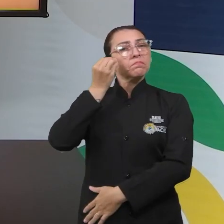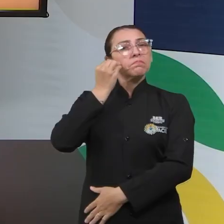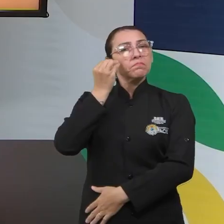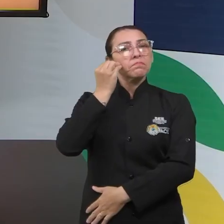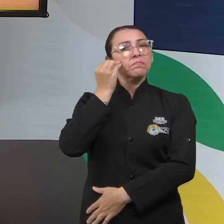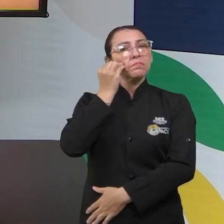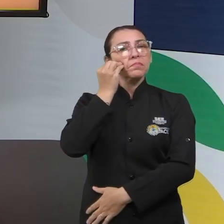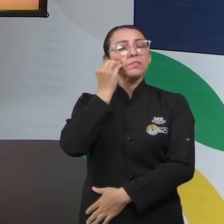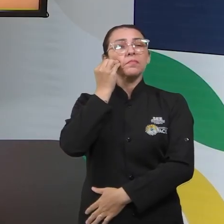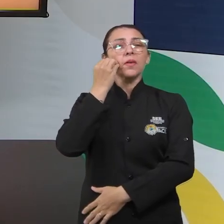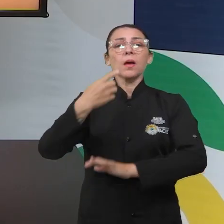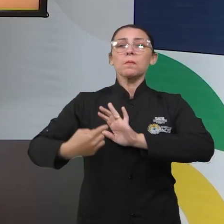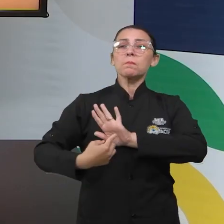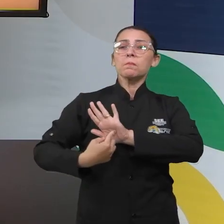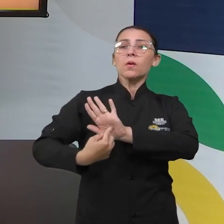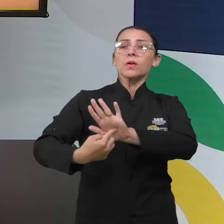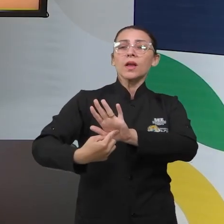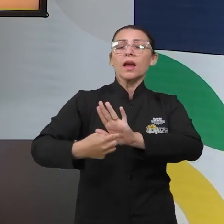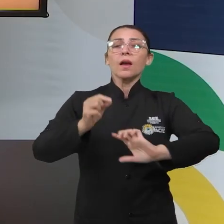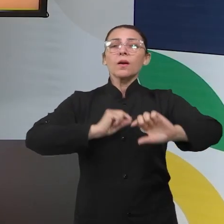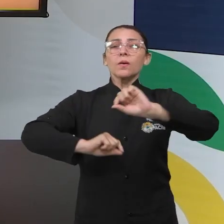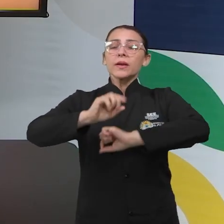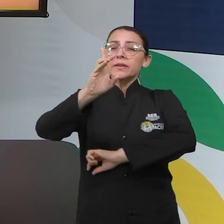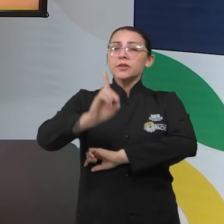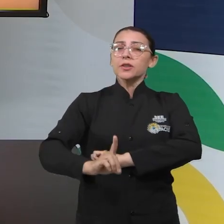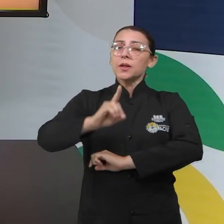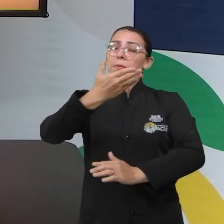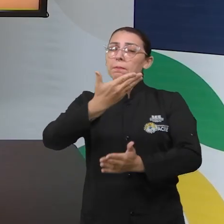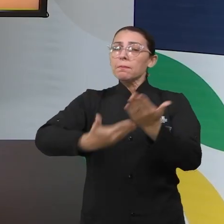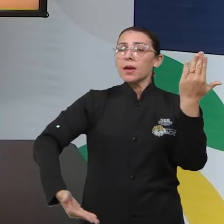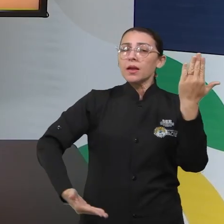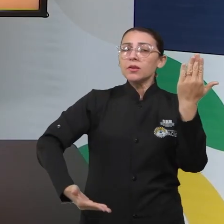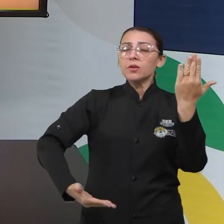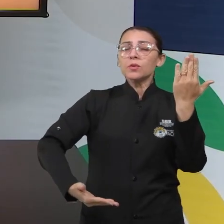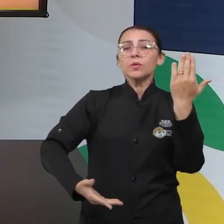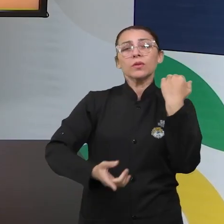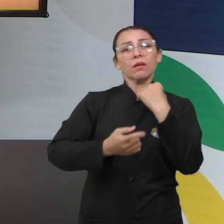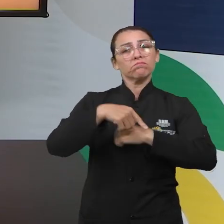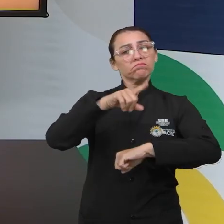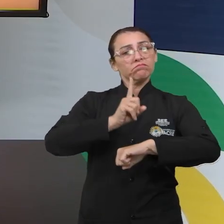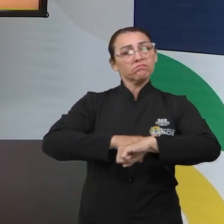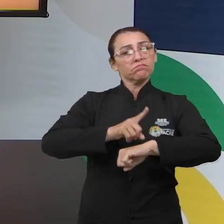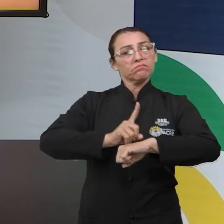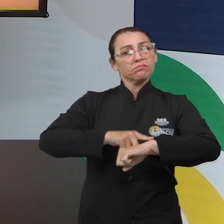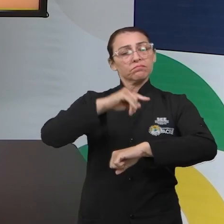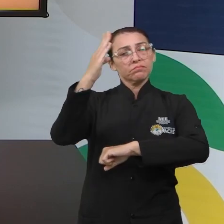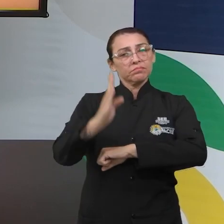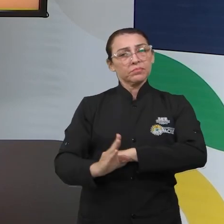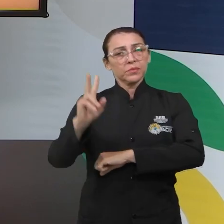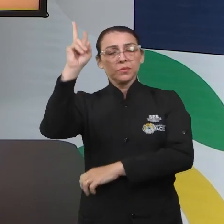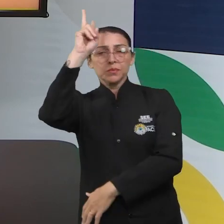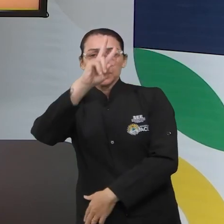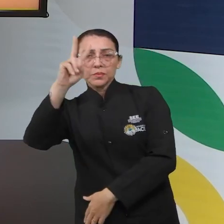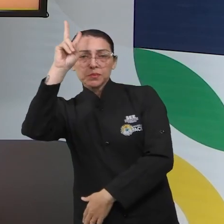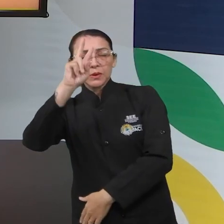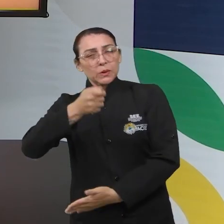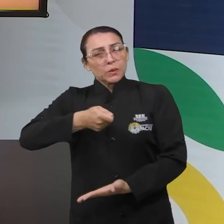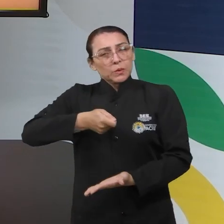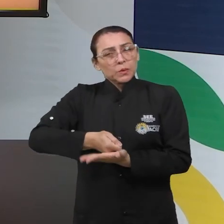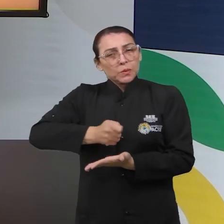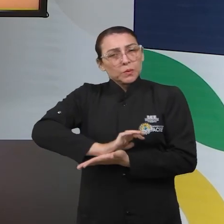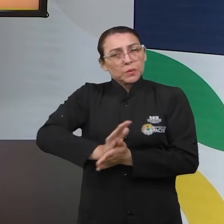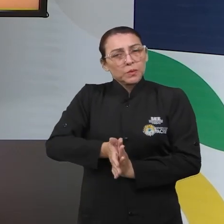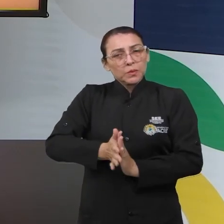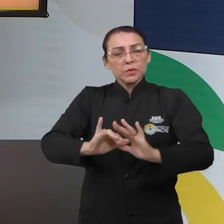pouco, reparar esses direitos perdidos durante toda a história do Brasil, durante toda a opressão